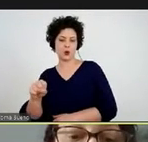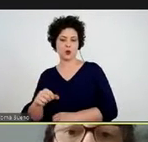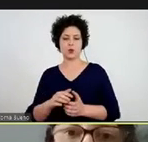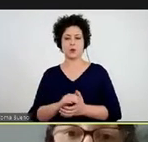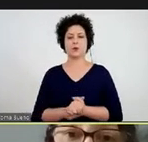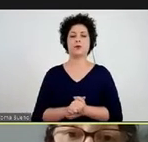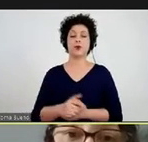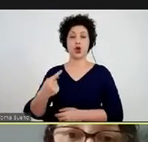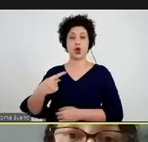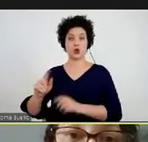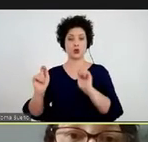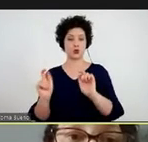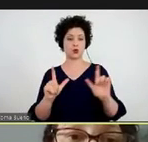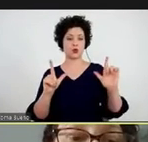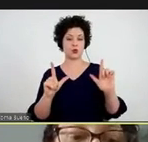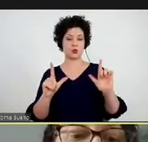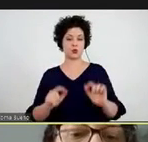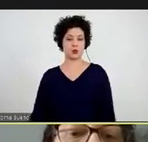O último slide